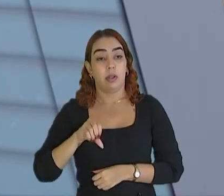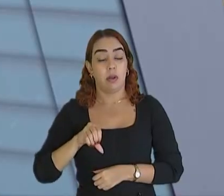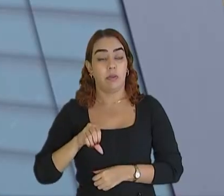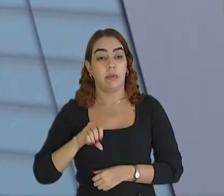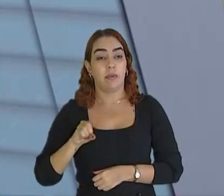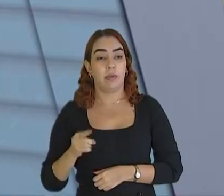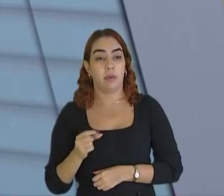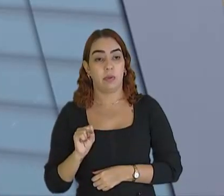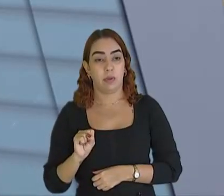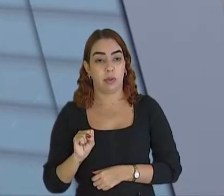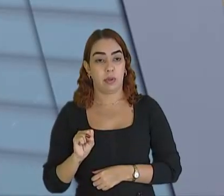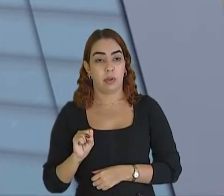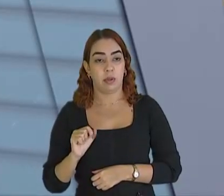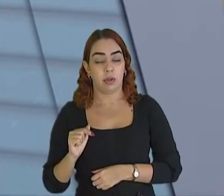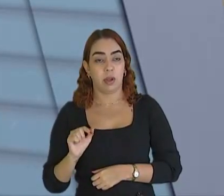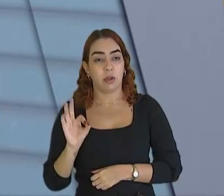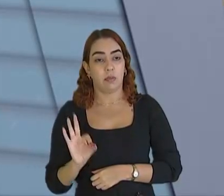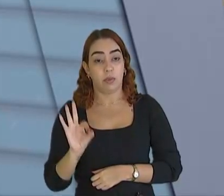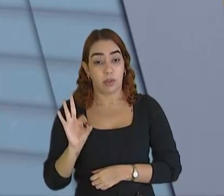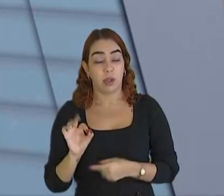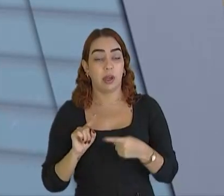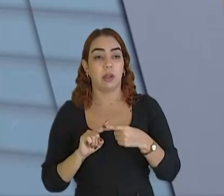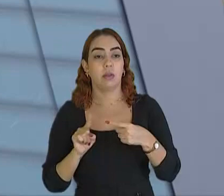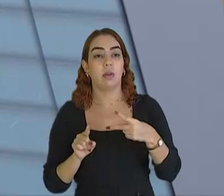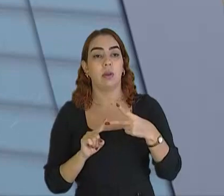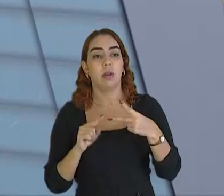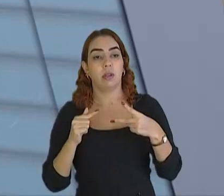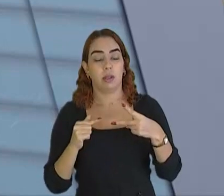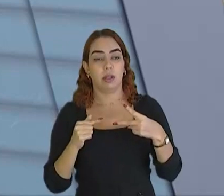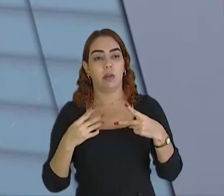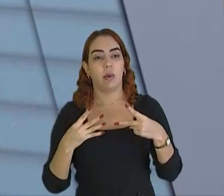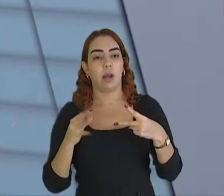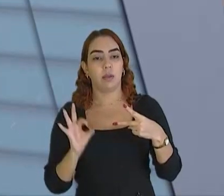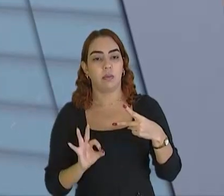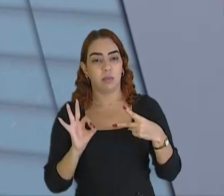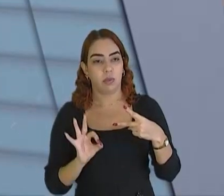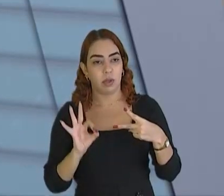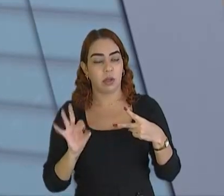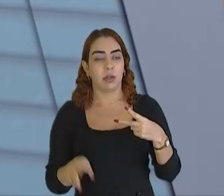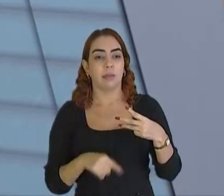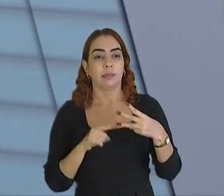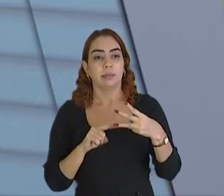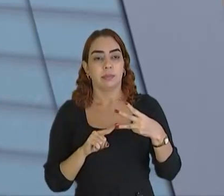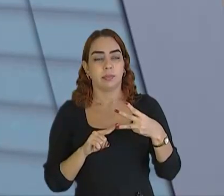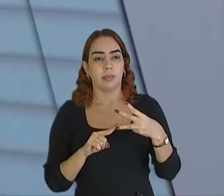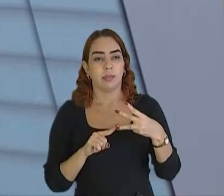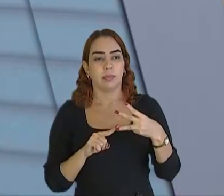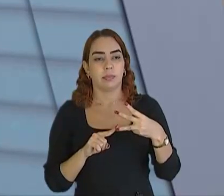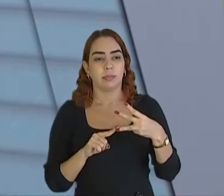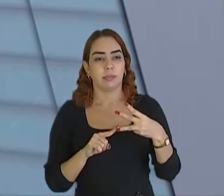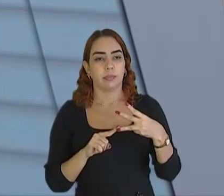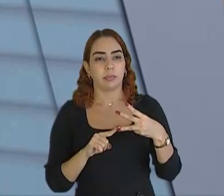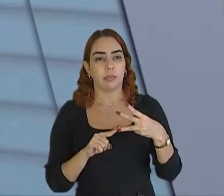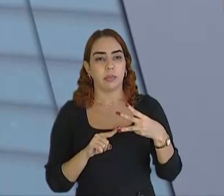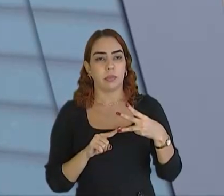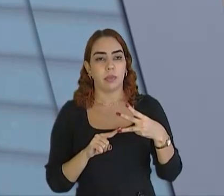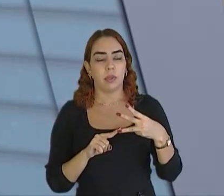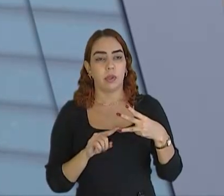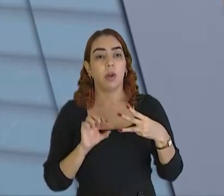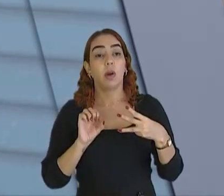59.887, depois reeleito com 74.174 votos, e reeleito mais uma vez com mais de